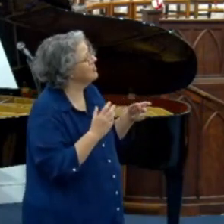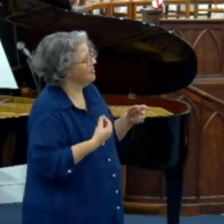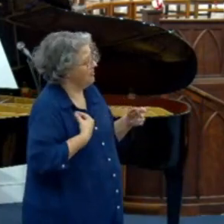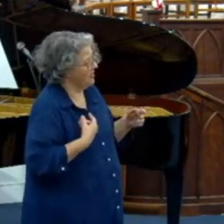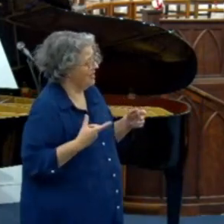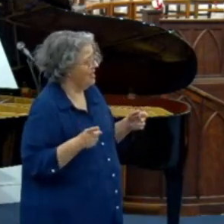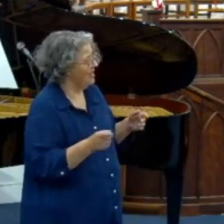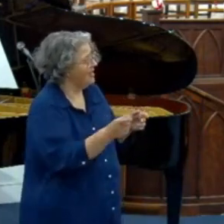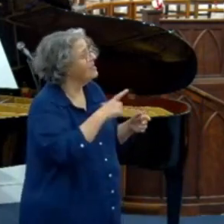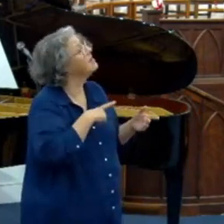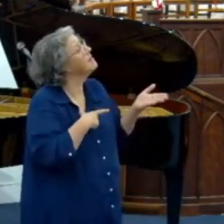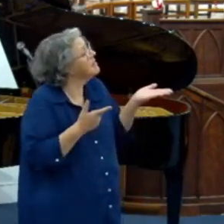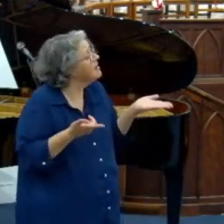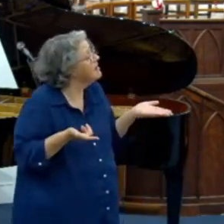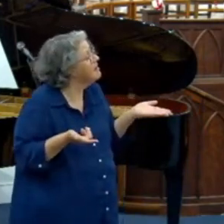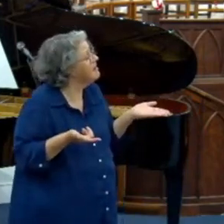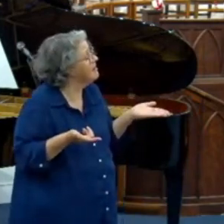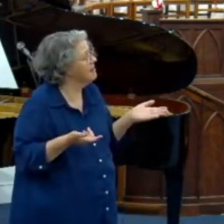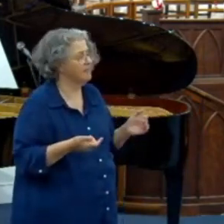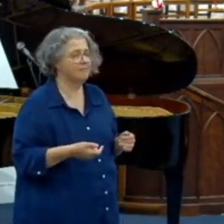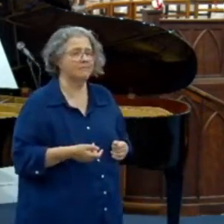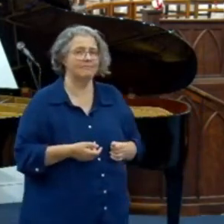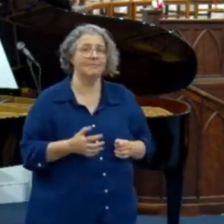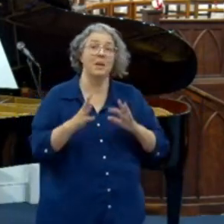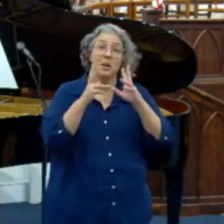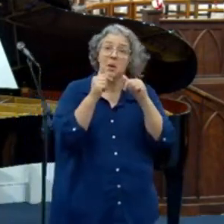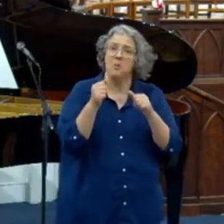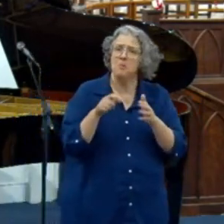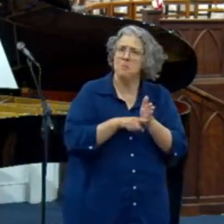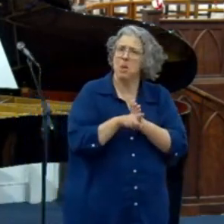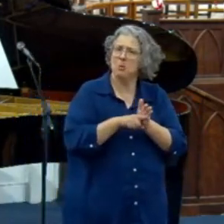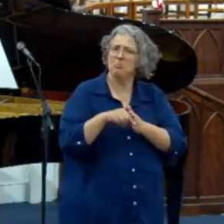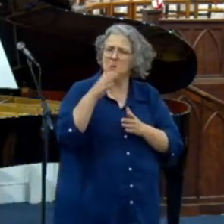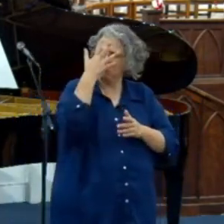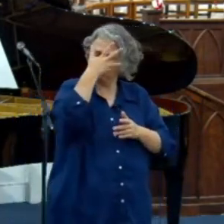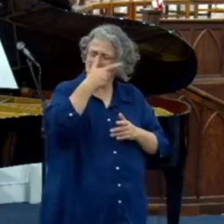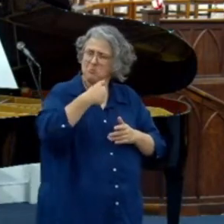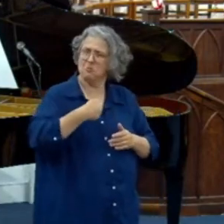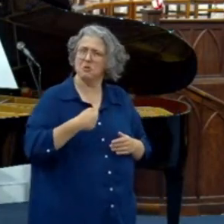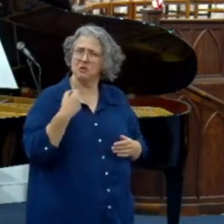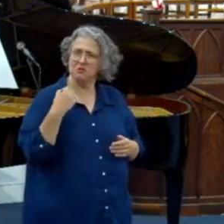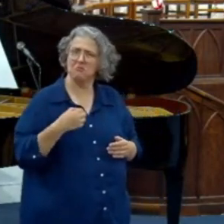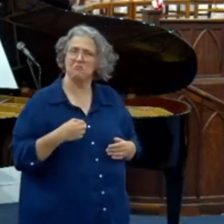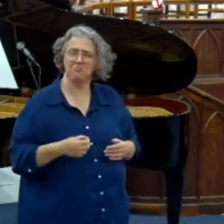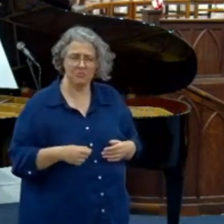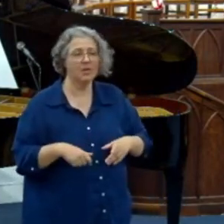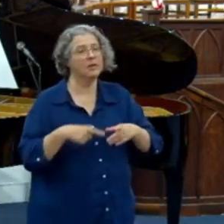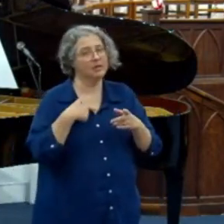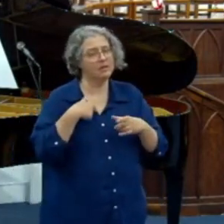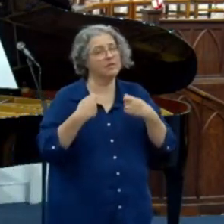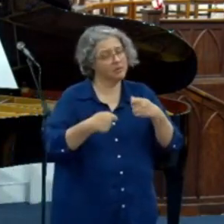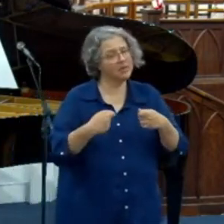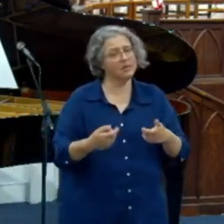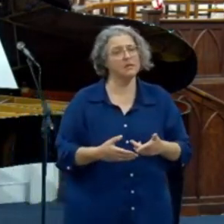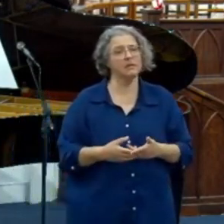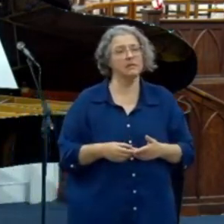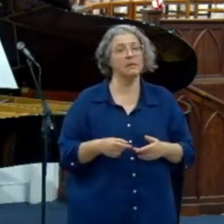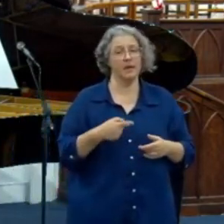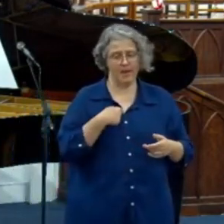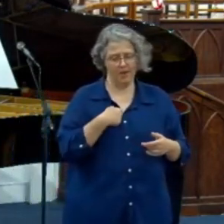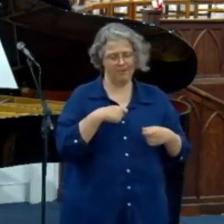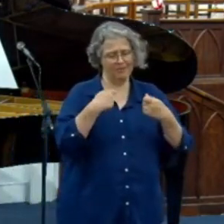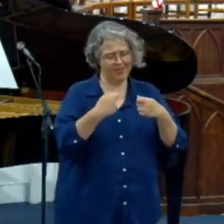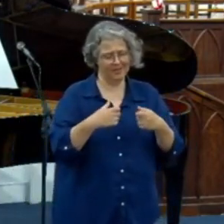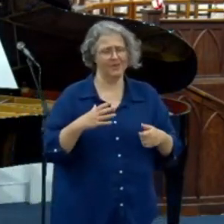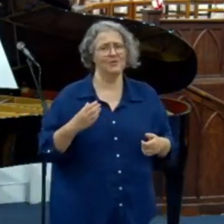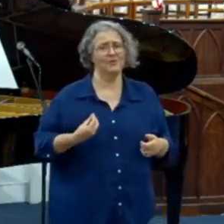eterna? Uma linda pergunta. Uma pergunta de quem está necessitado. Eu precisaria da vida